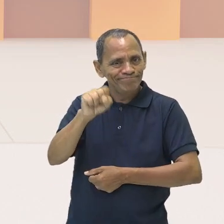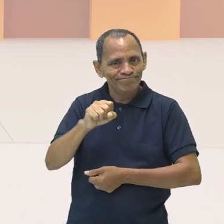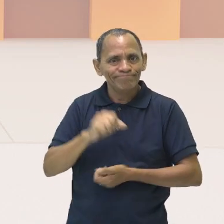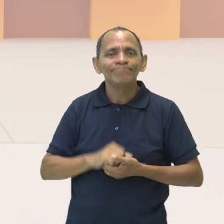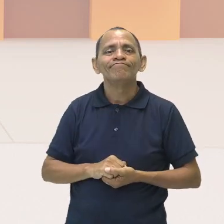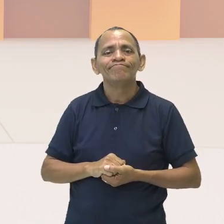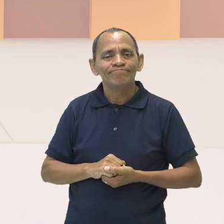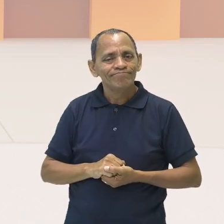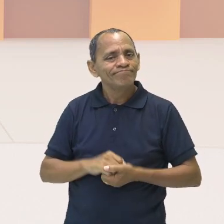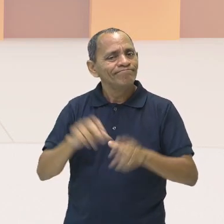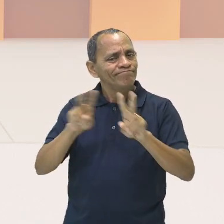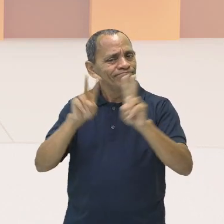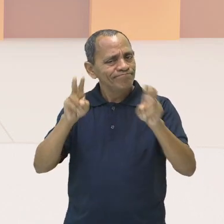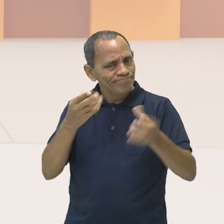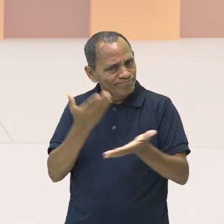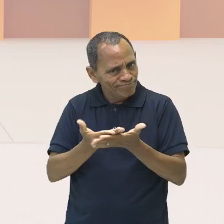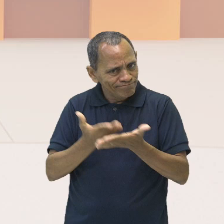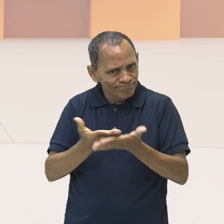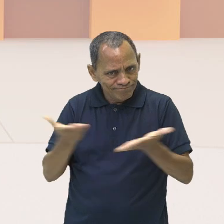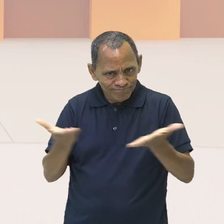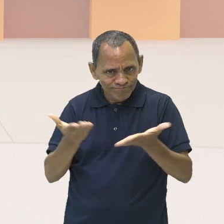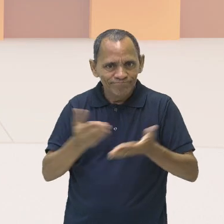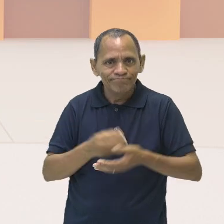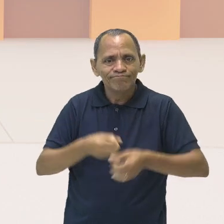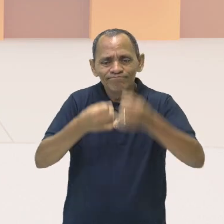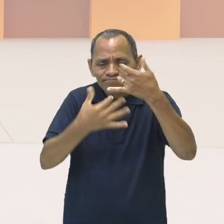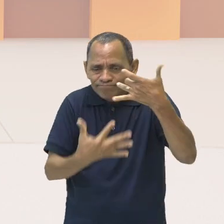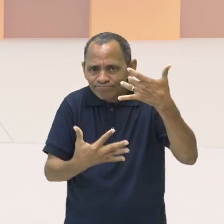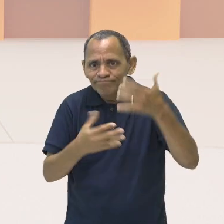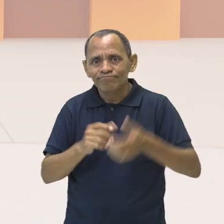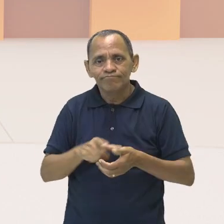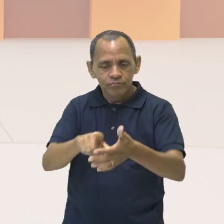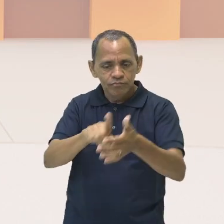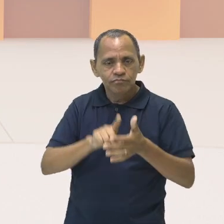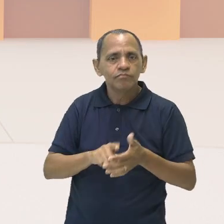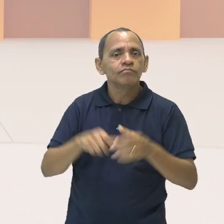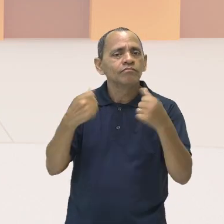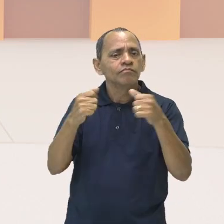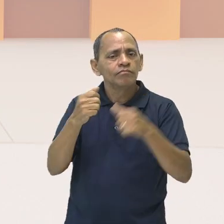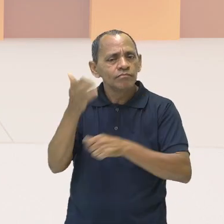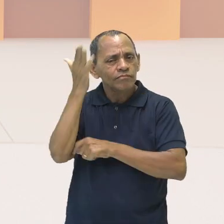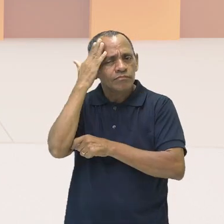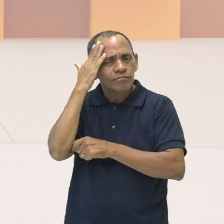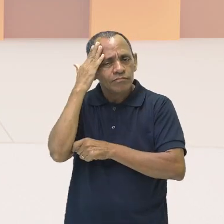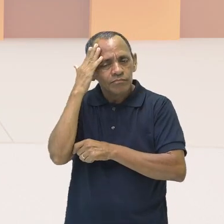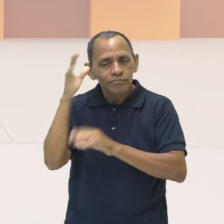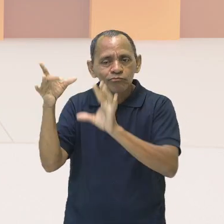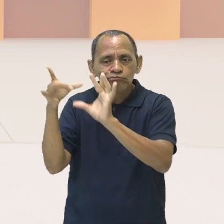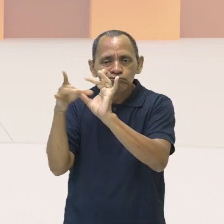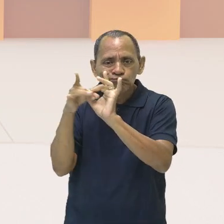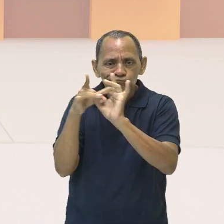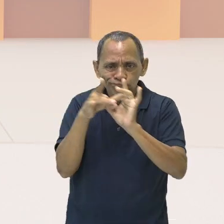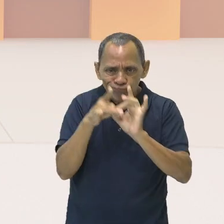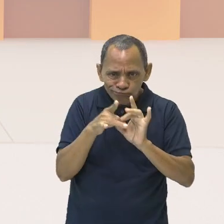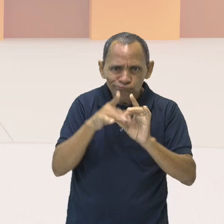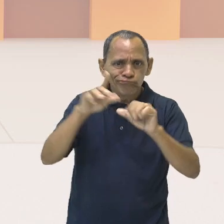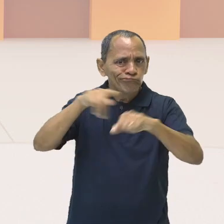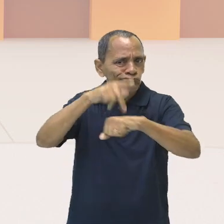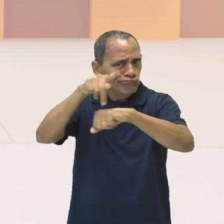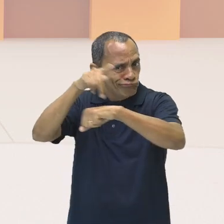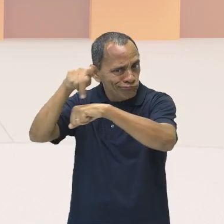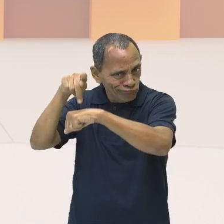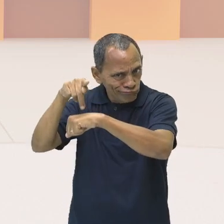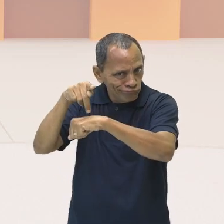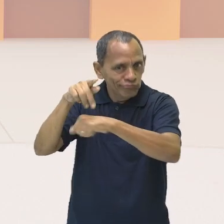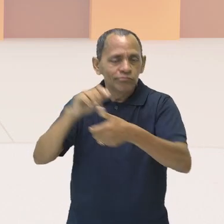vamos tratar nesta aula. Mas antes, a gente precisa entender o contexto internacional. Então nós